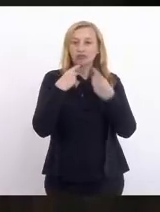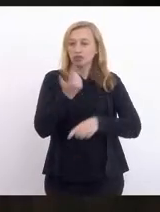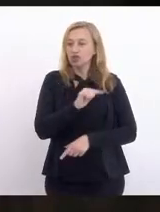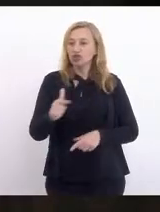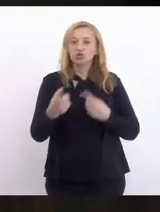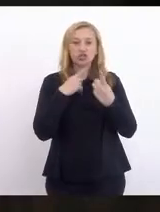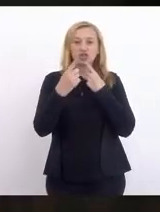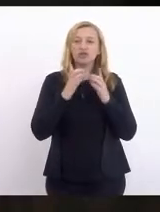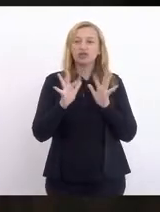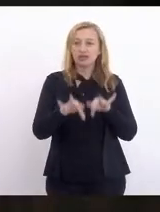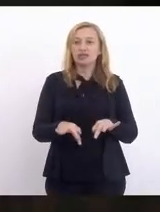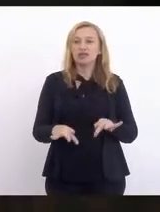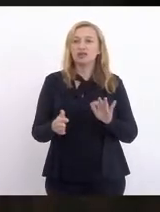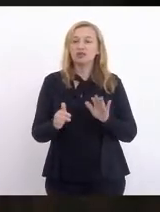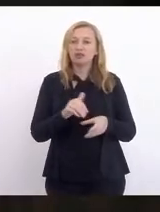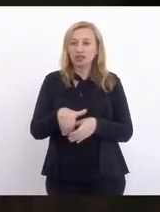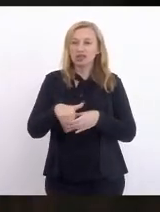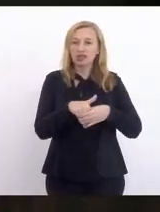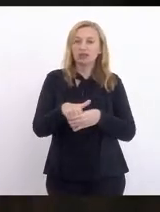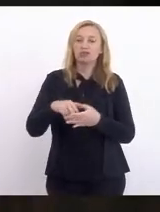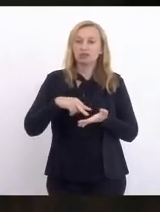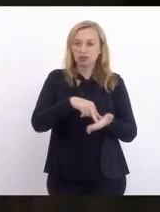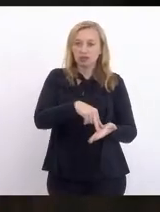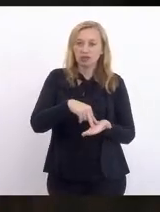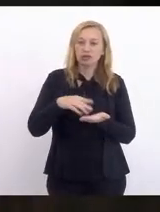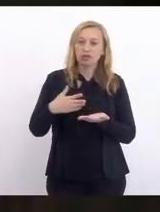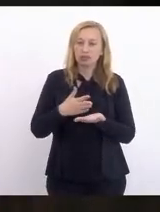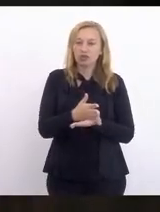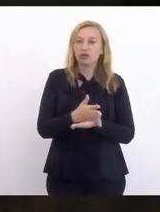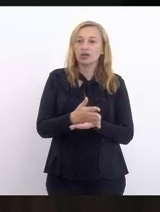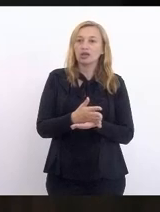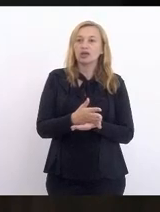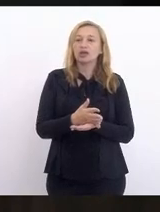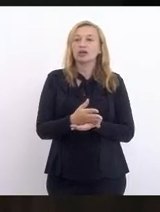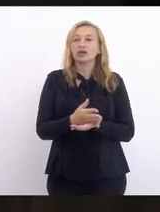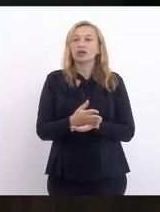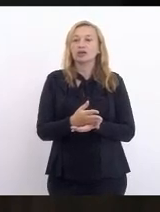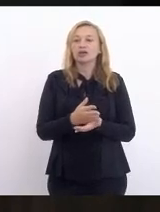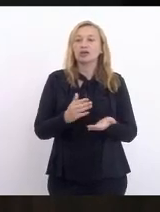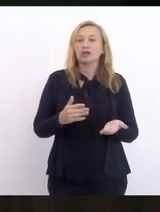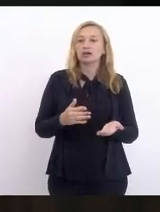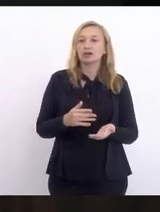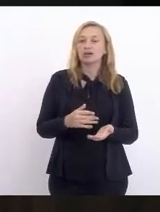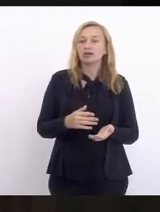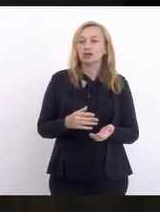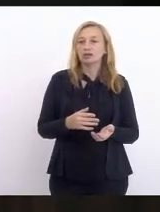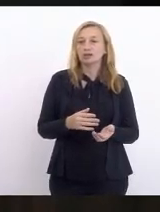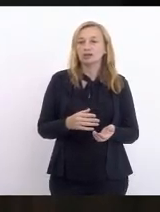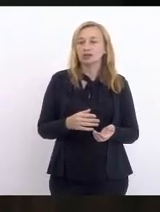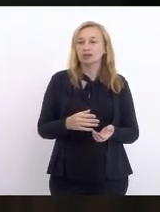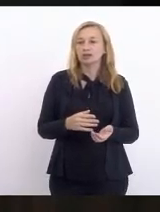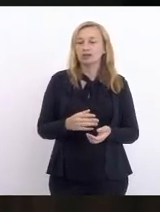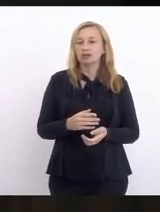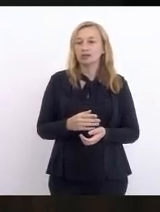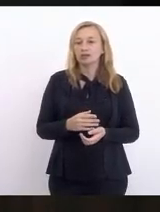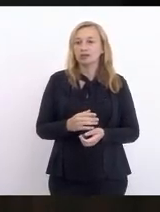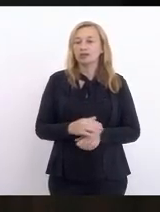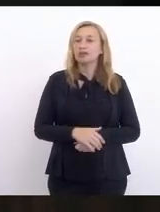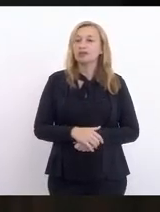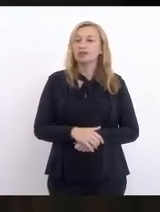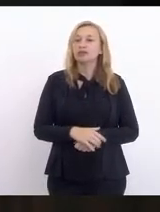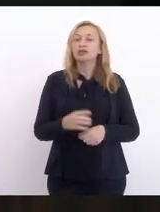discussão na Avenida que era discutir-se-á da discussão e votação sendo que aprovam permaneçam que a discutir aprovados vai à promulgação